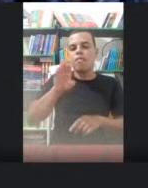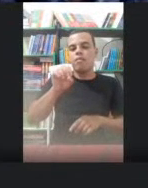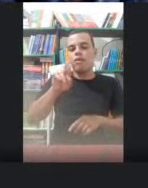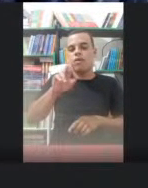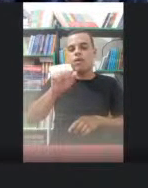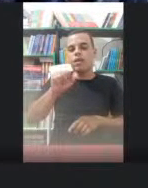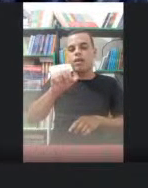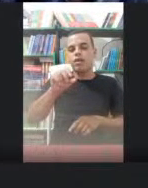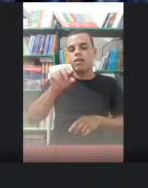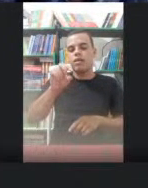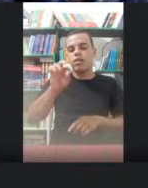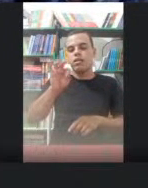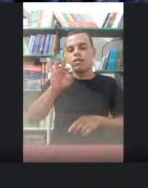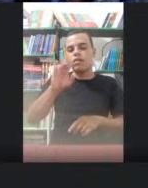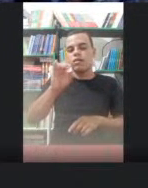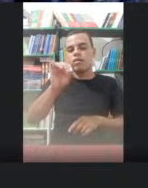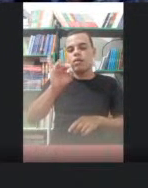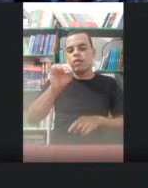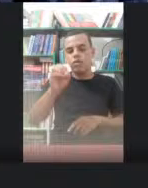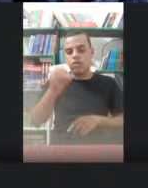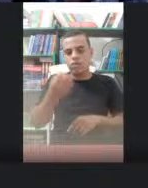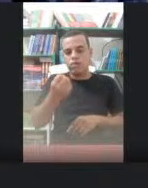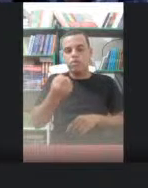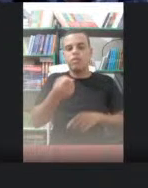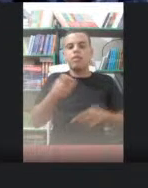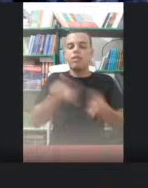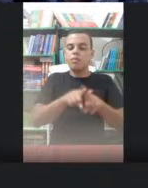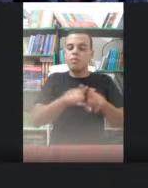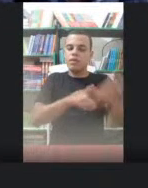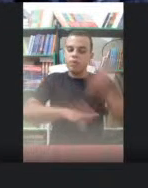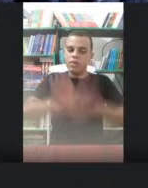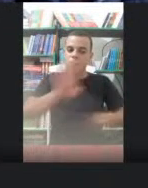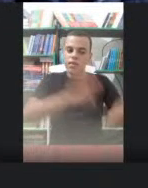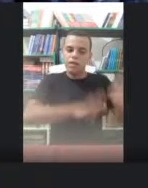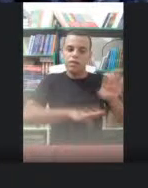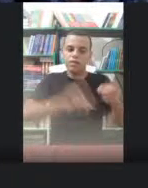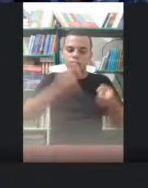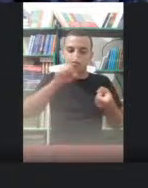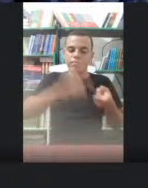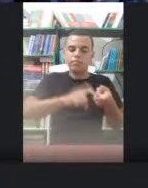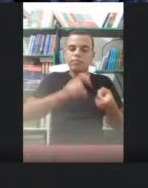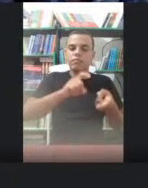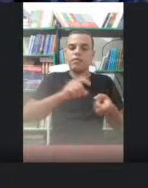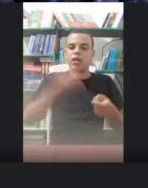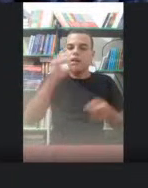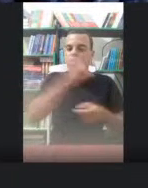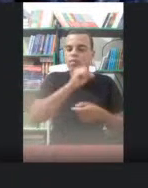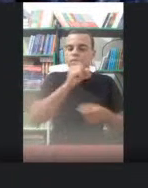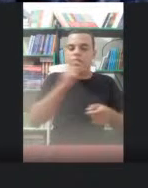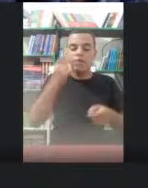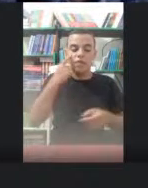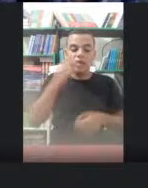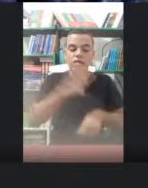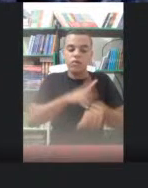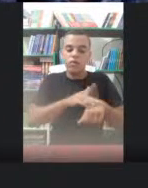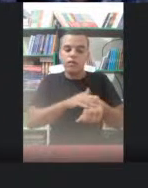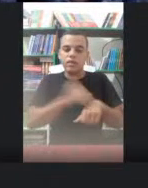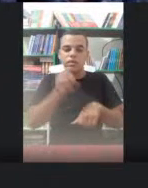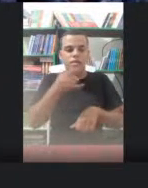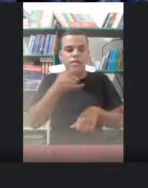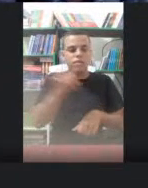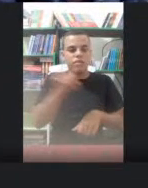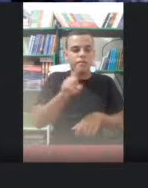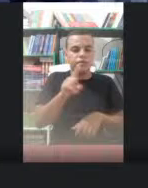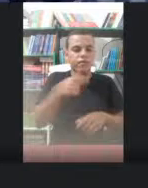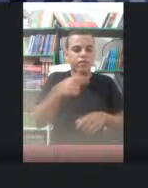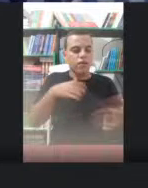com o tratamento e a vinculação para que sejam feitas as doses sequenciais de penicilina e a gente tenha realmente o registro dessa cadeia de cuidado